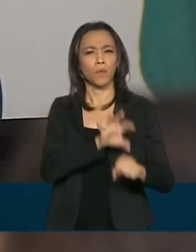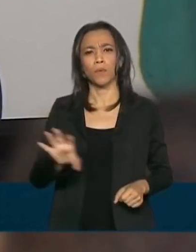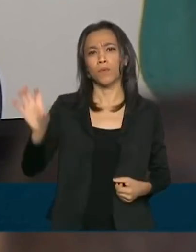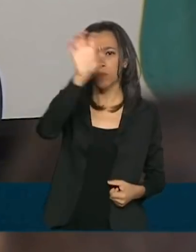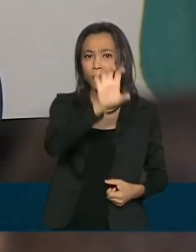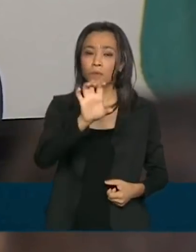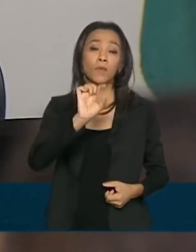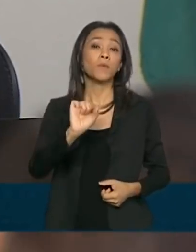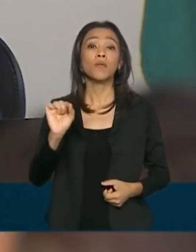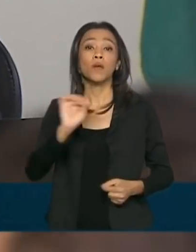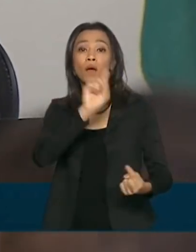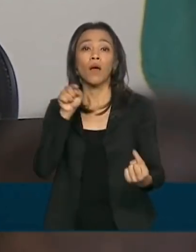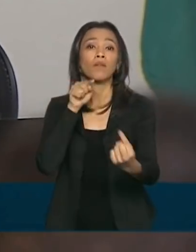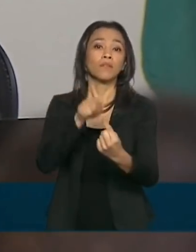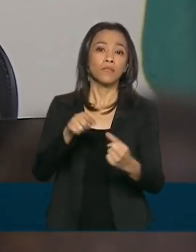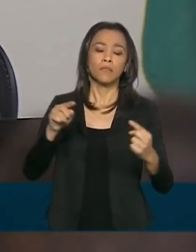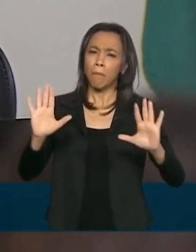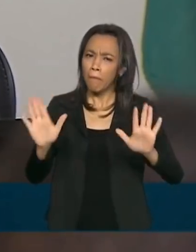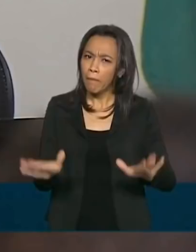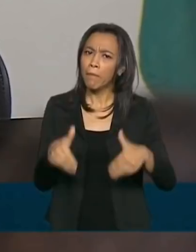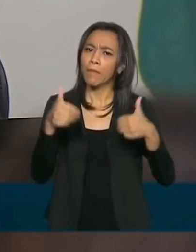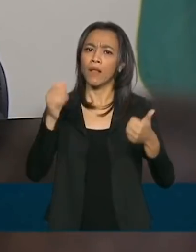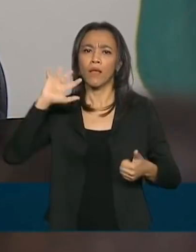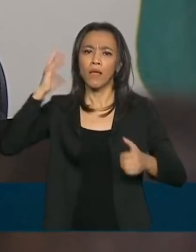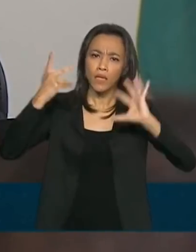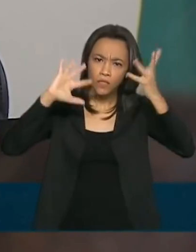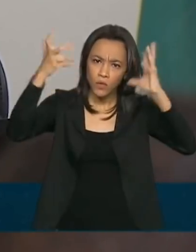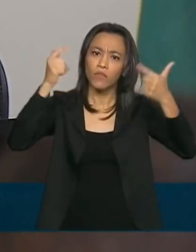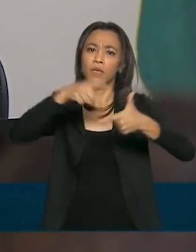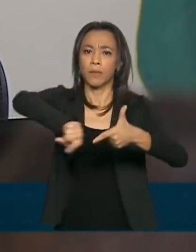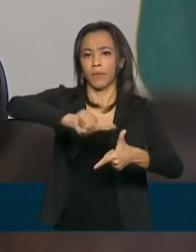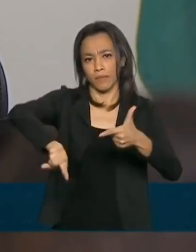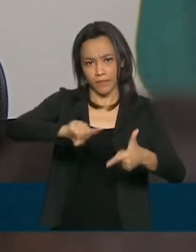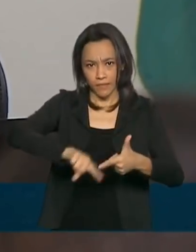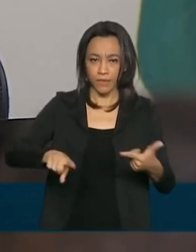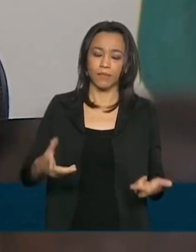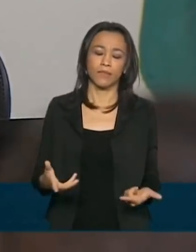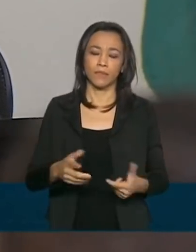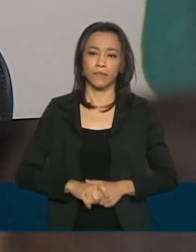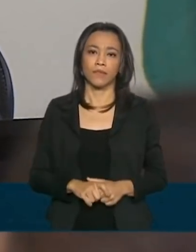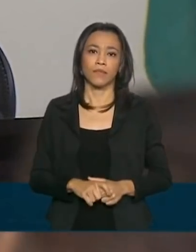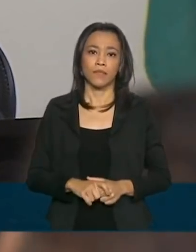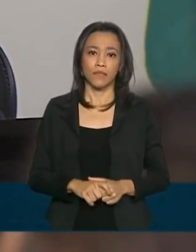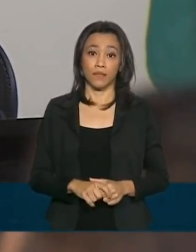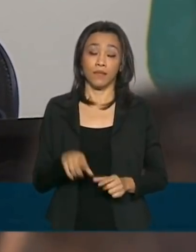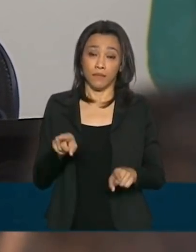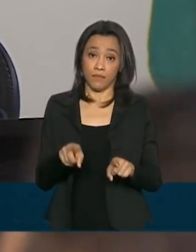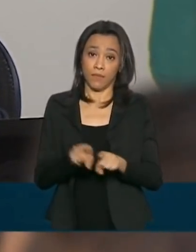de minorar, mitigar problemas e atingir na ponta da linha aqueles